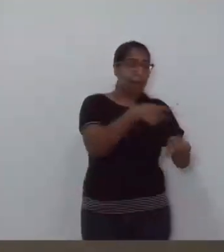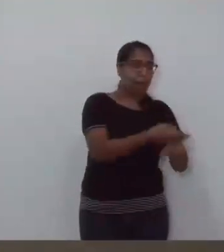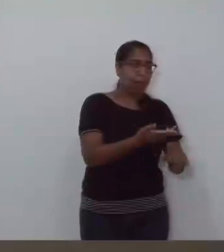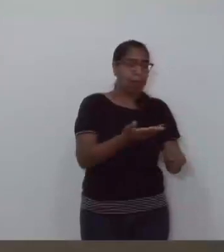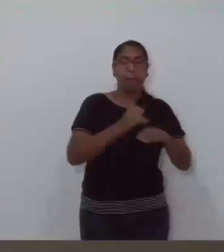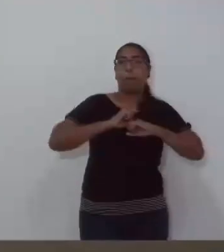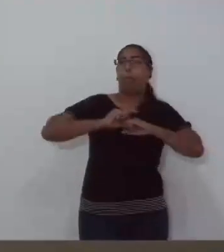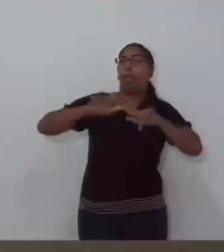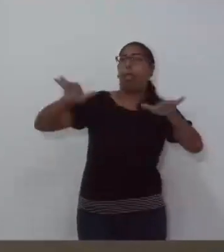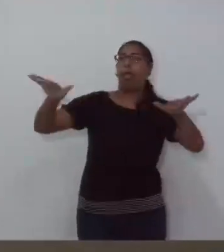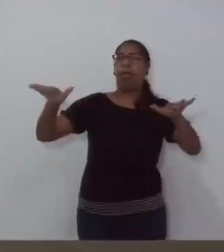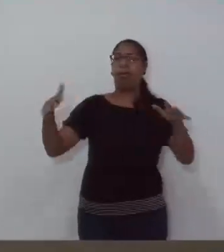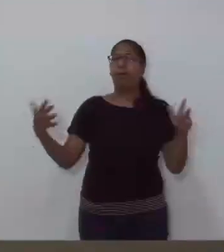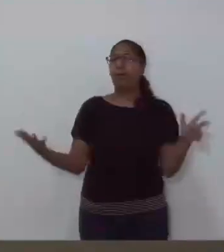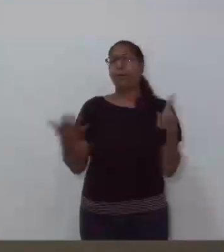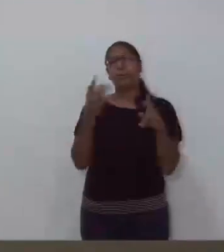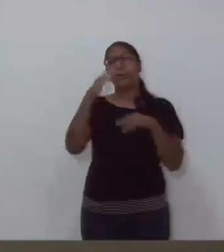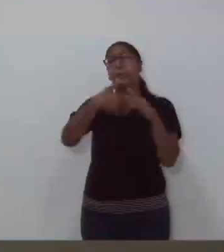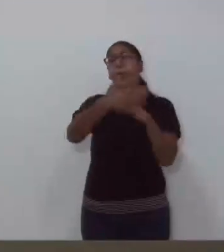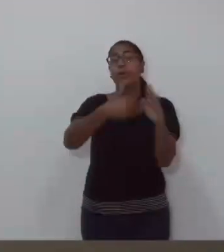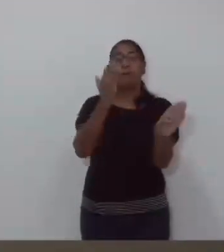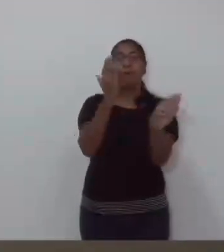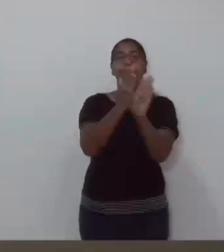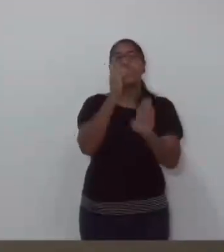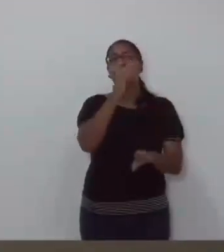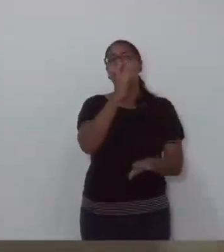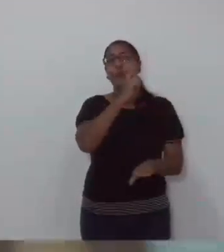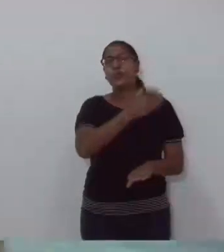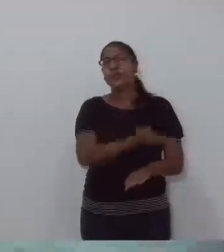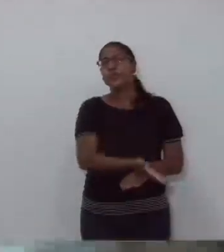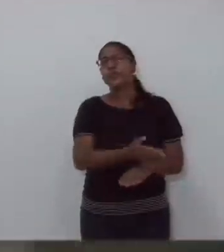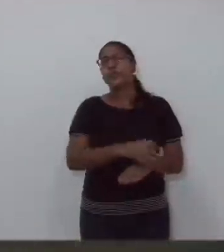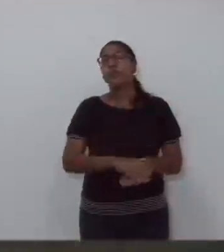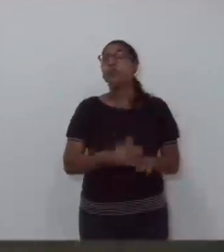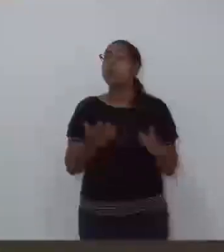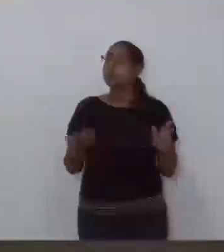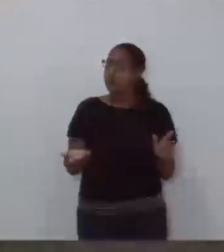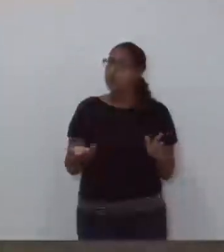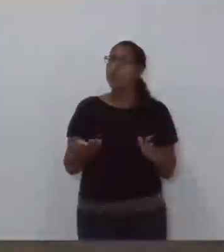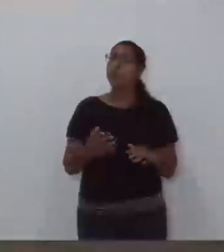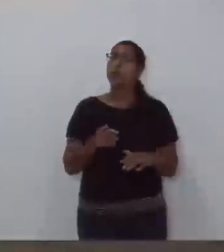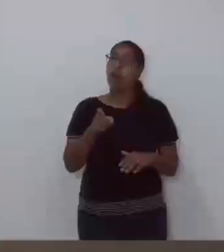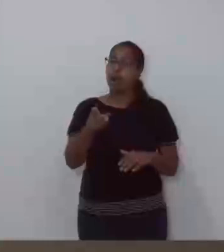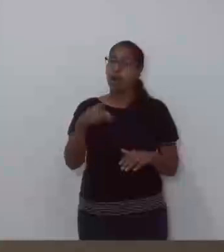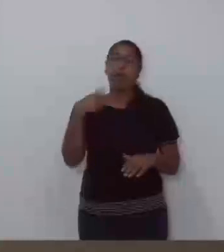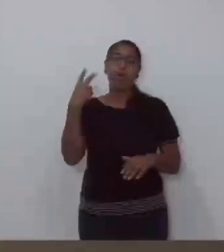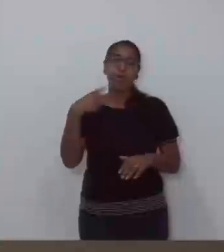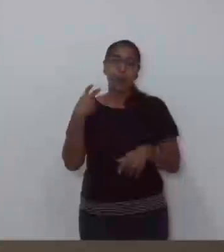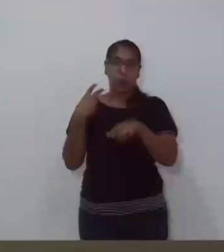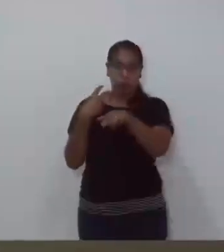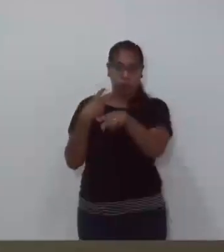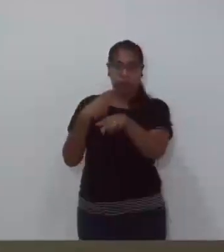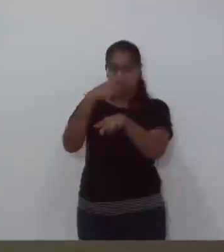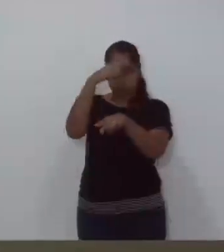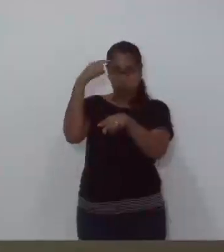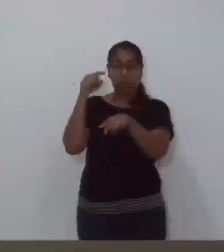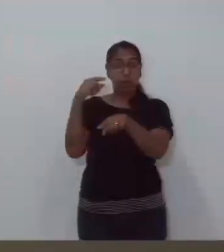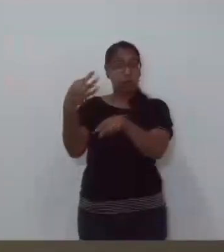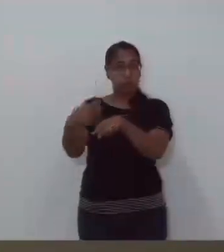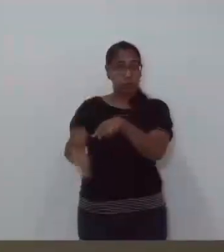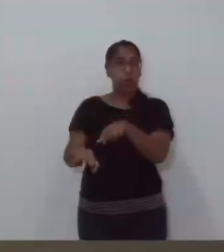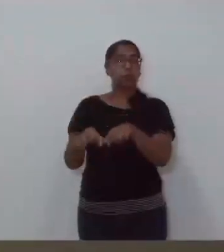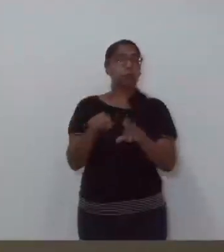de exemplos semelhantes. Então, se existe disso, está certíssimo o vereador de investigar, se houve uma denúncia